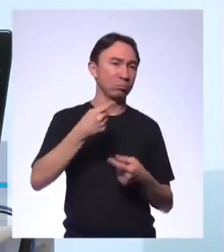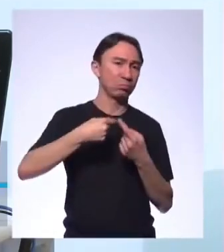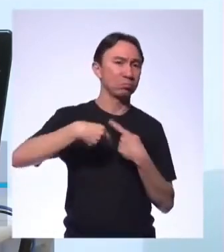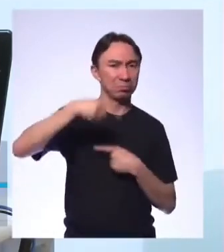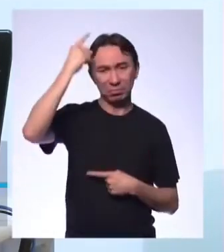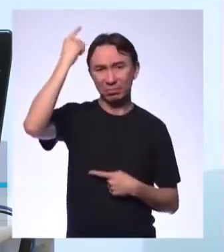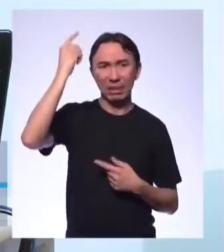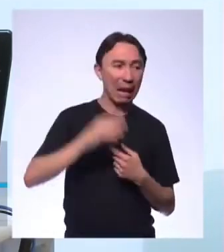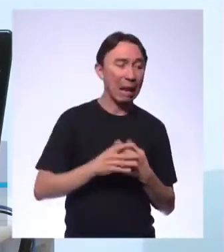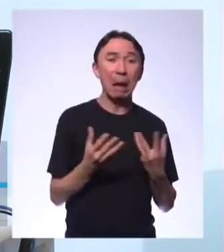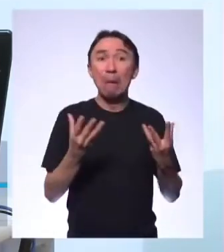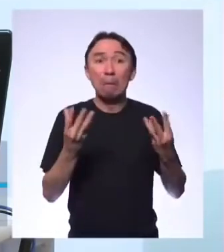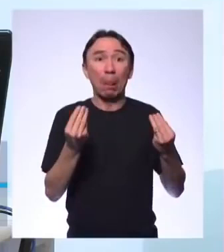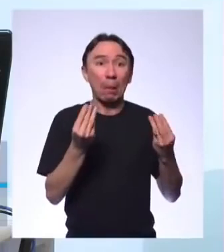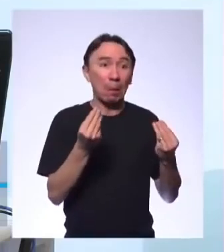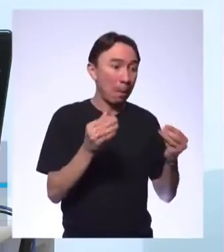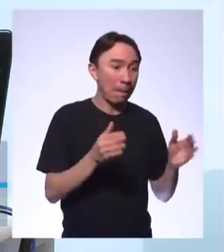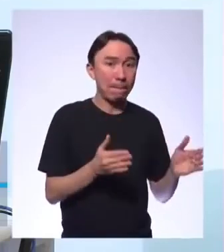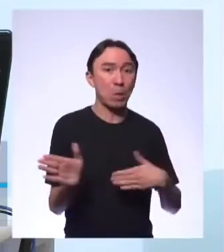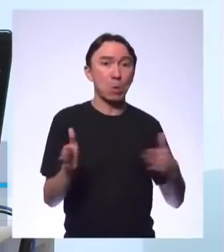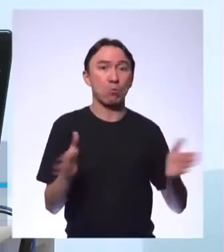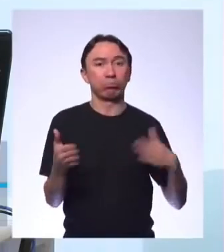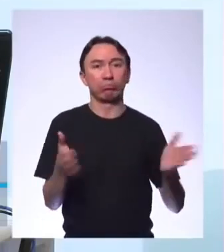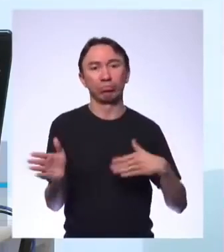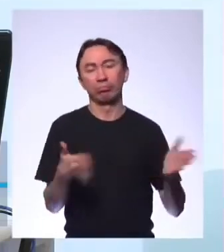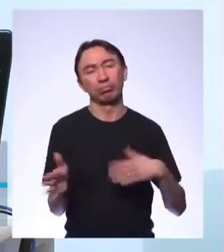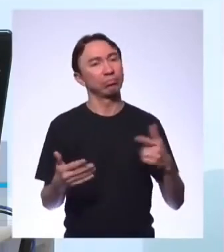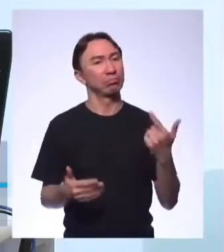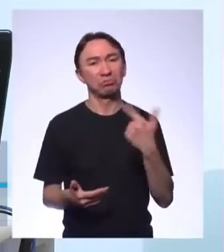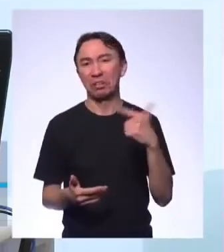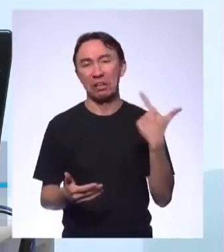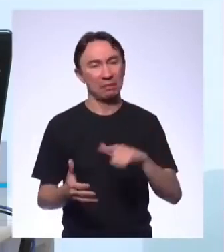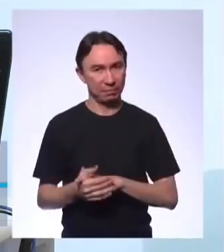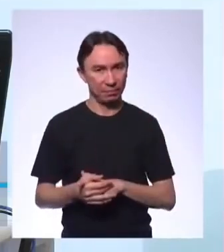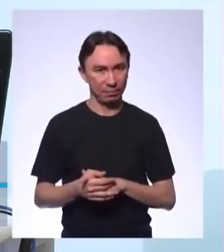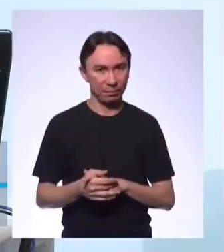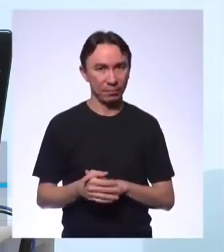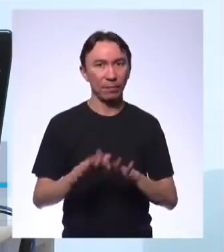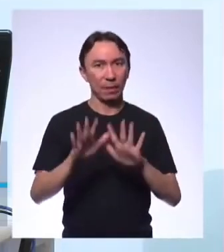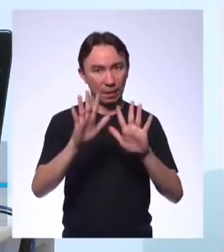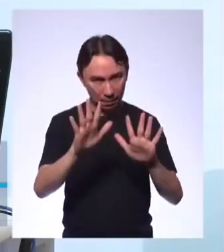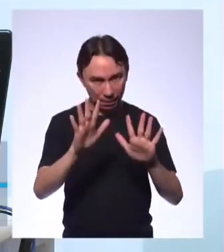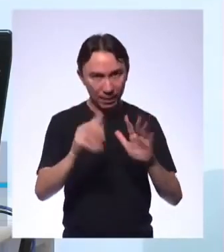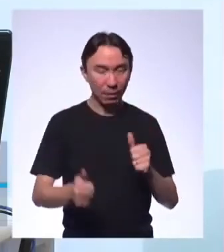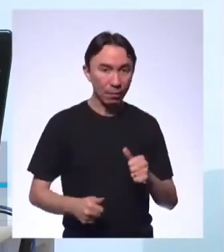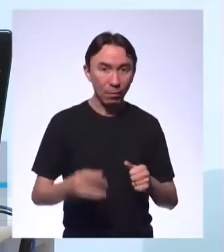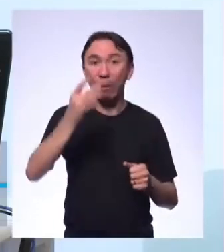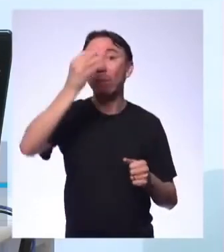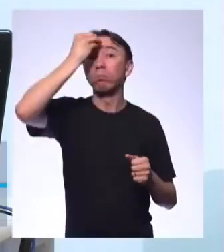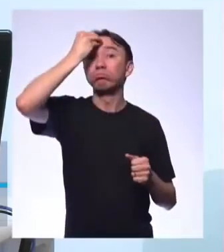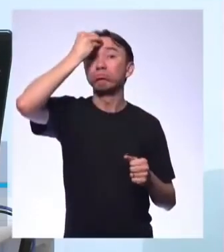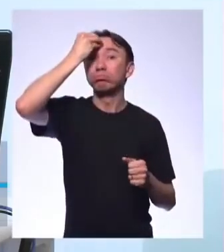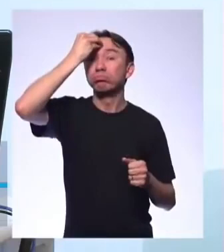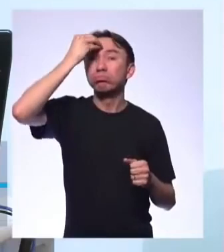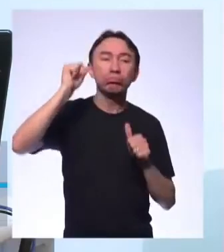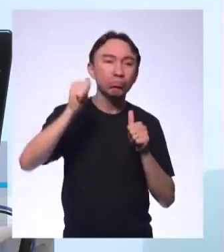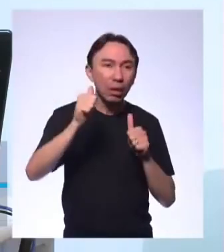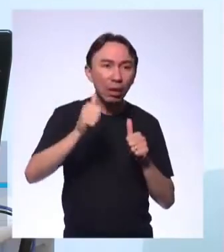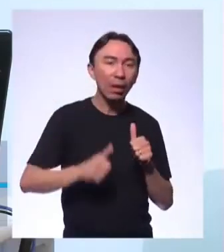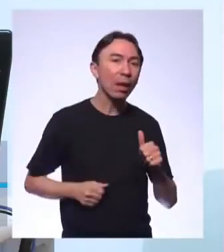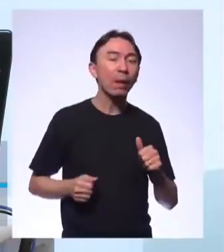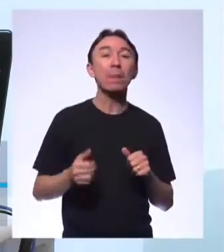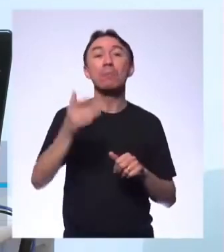trabalho que garanta muitas vendas, tá? Mas guardem a informação de que no artesanato, o trabalhador